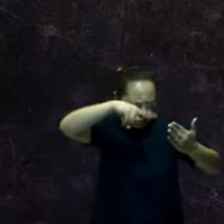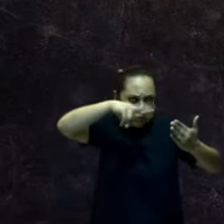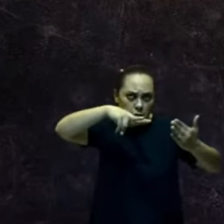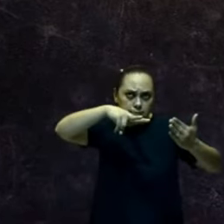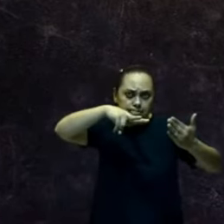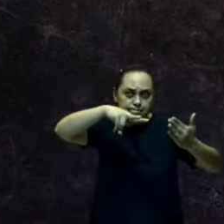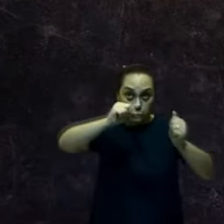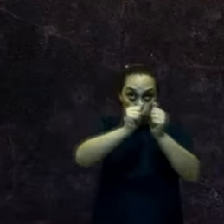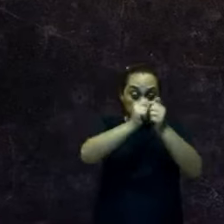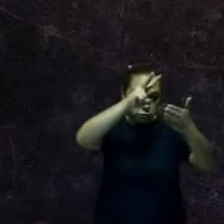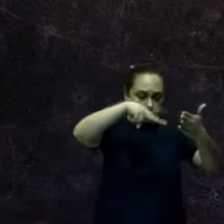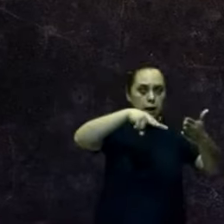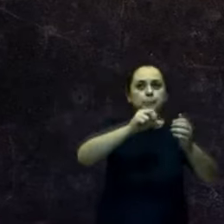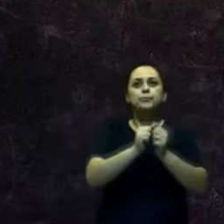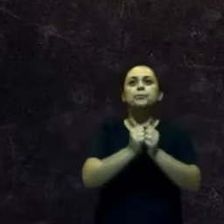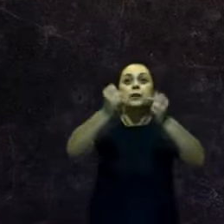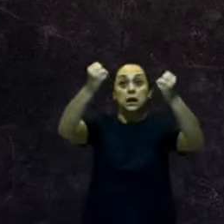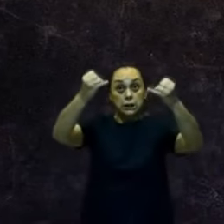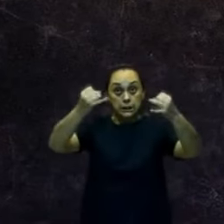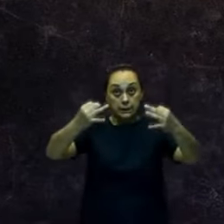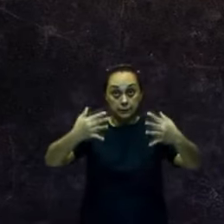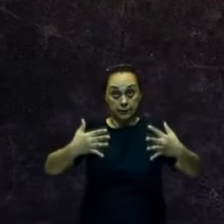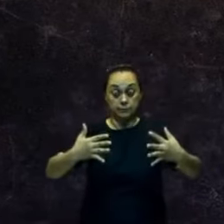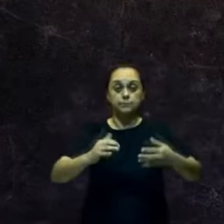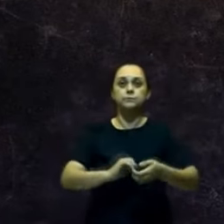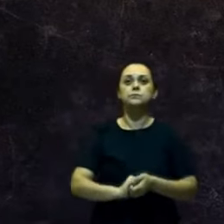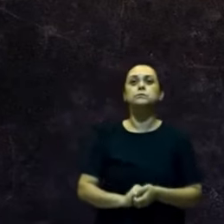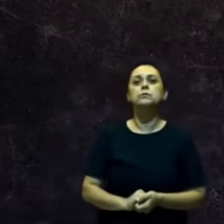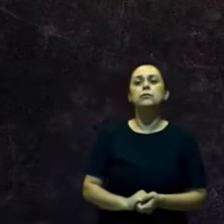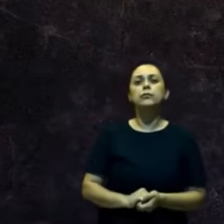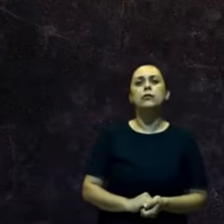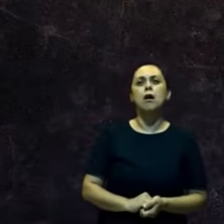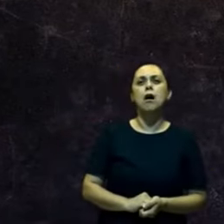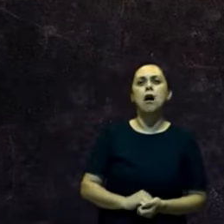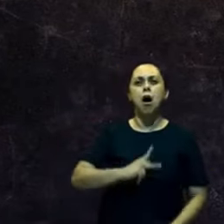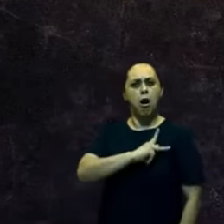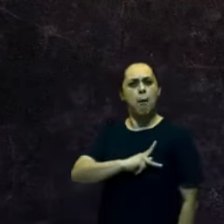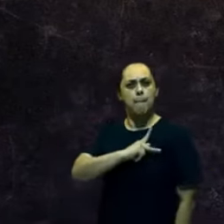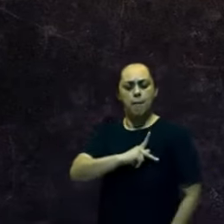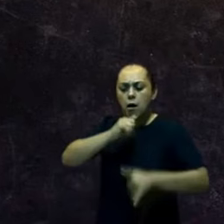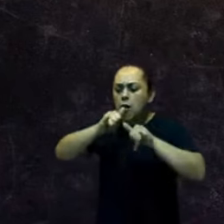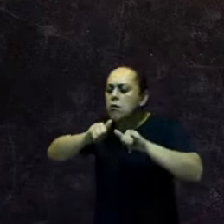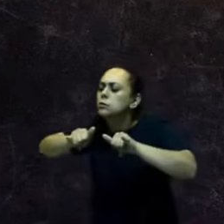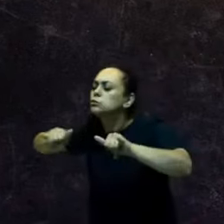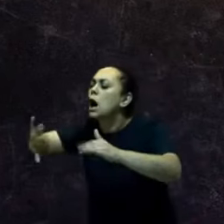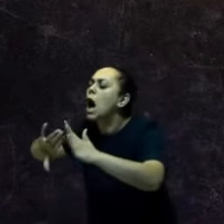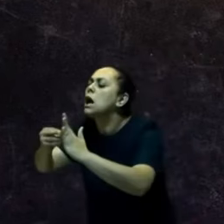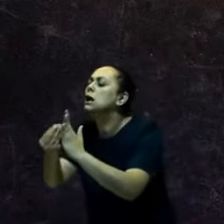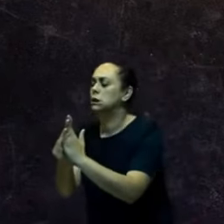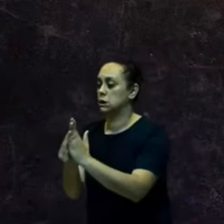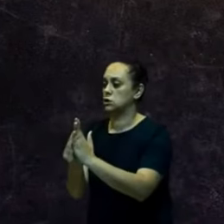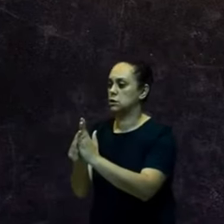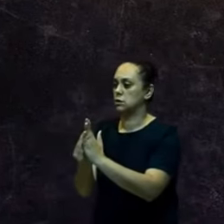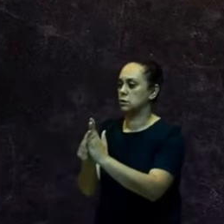por favor. A Bíblia diz o seguinte, Paulo dizendo àquela igreja: e